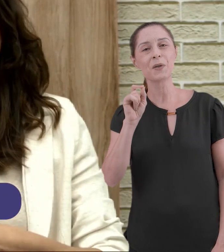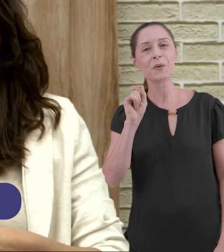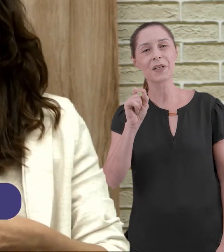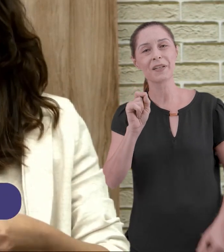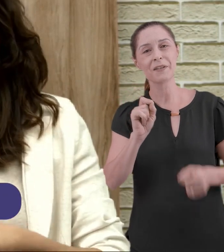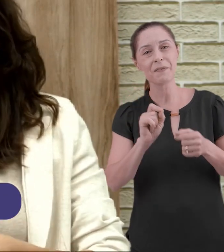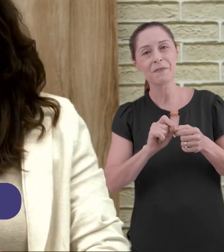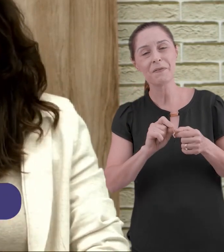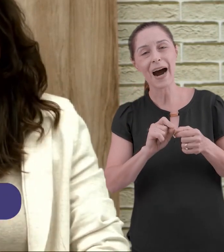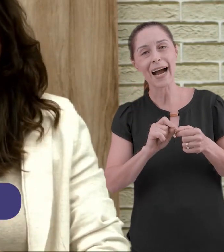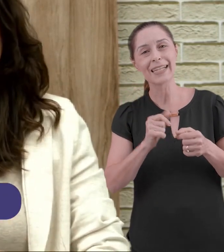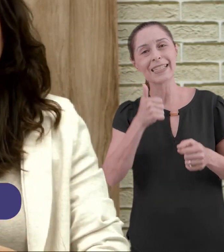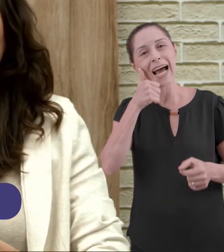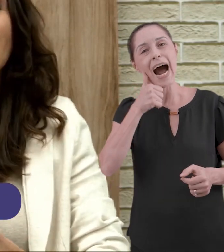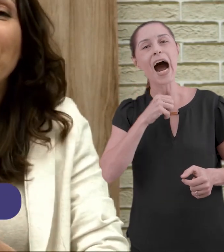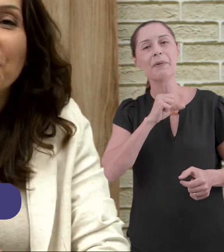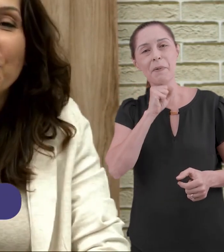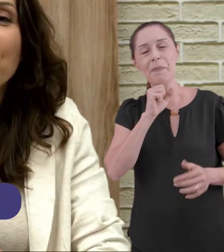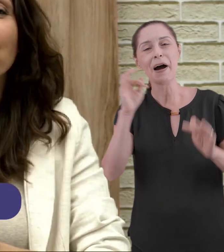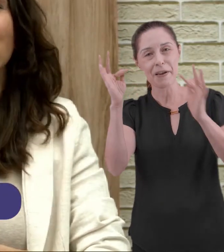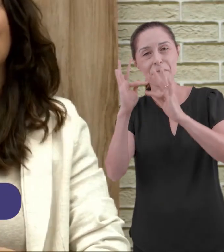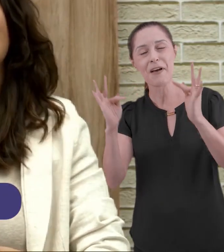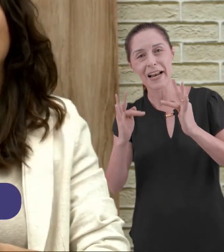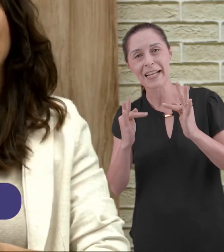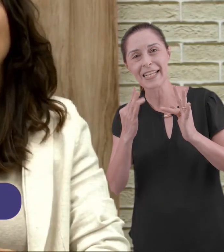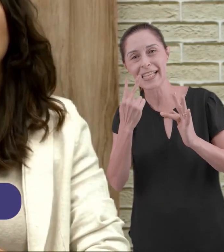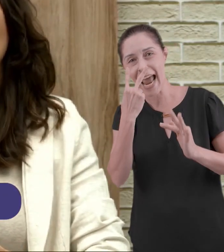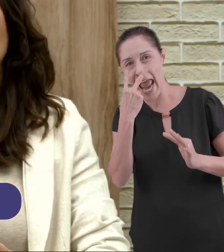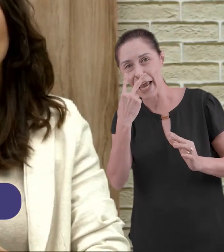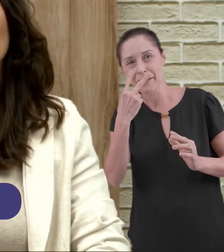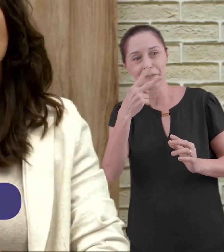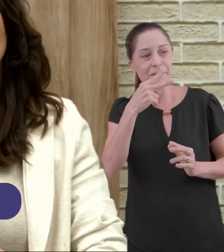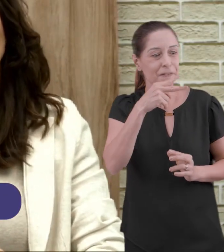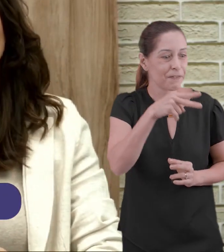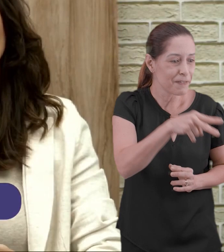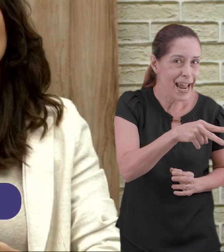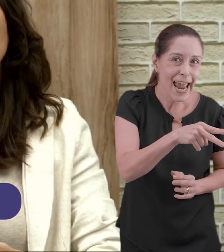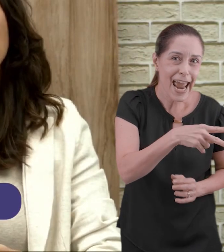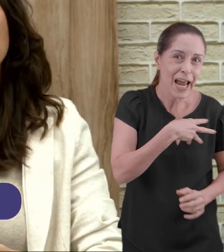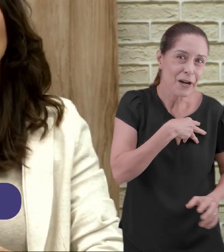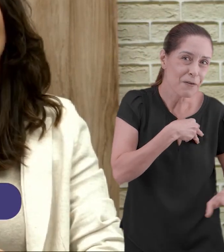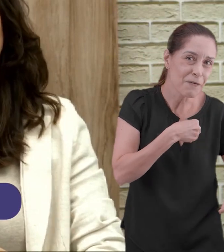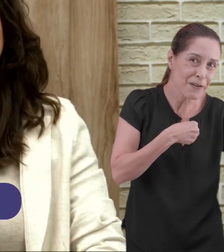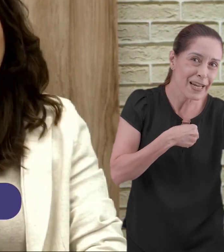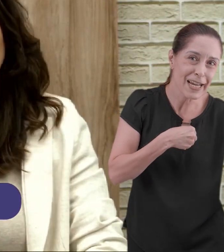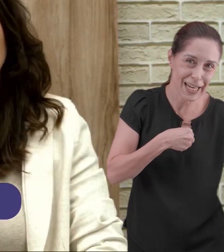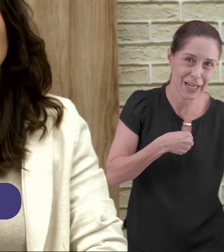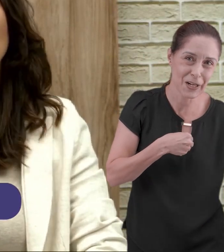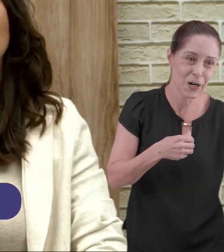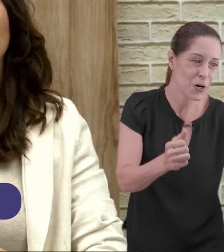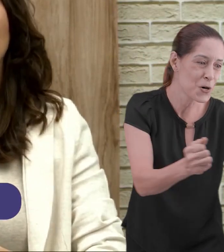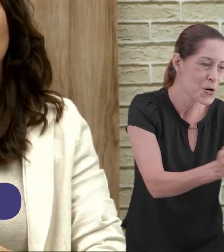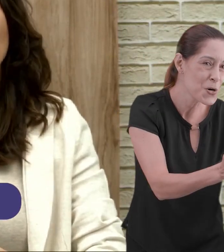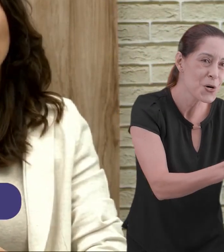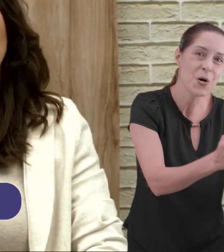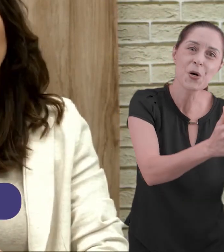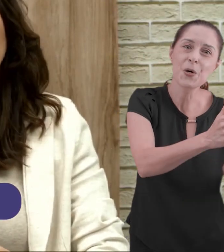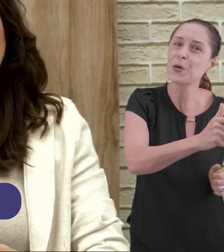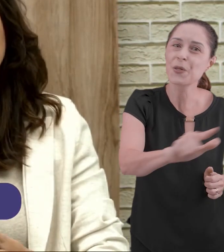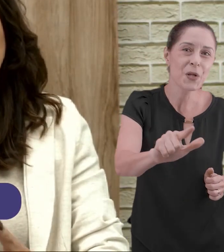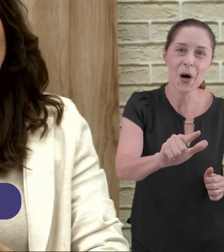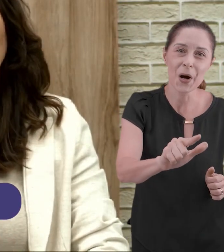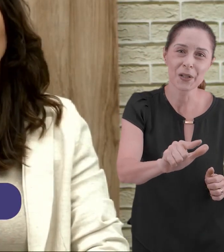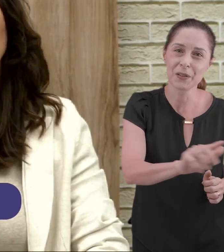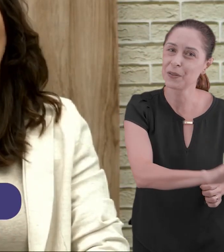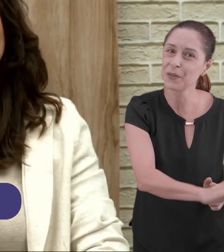é ver que o seu filho está no meio das outras, né? É ver que o seu filho está sendo cuidado, é ver que seu filho